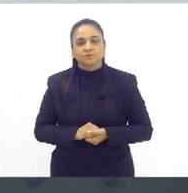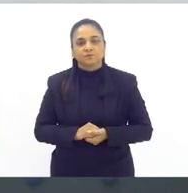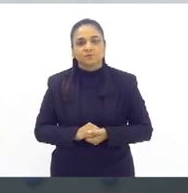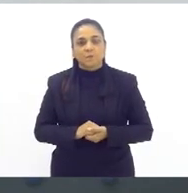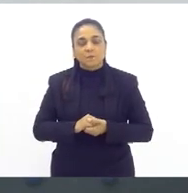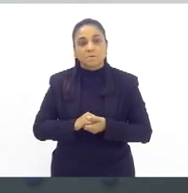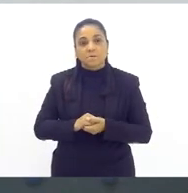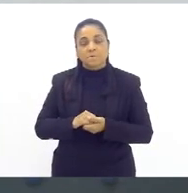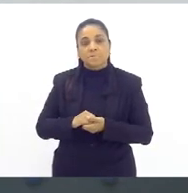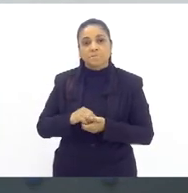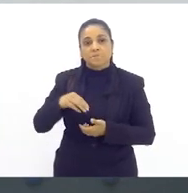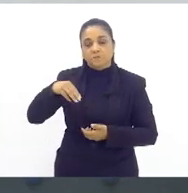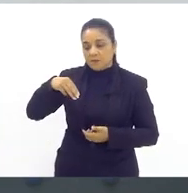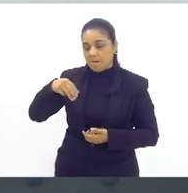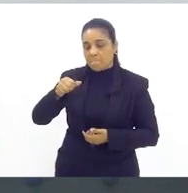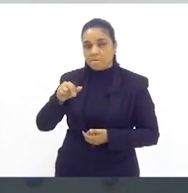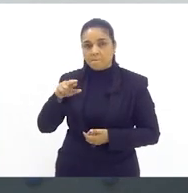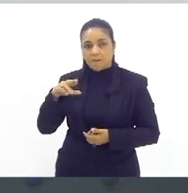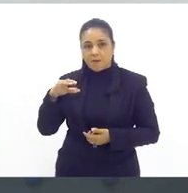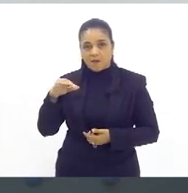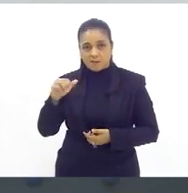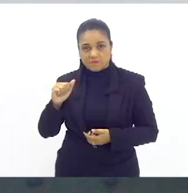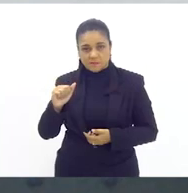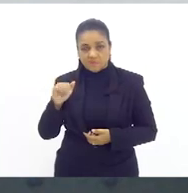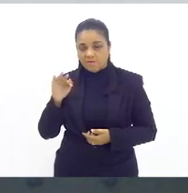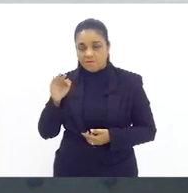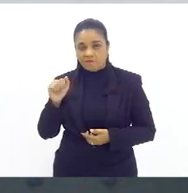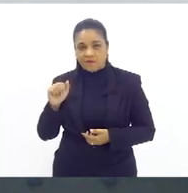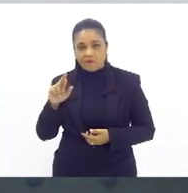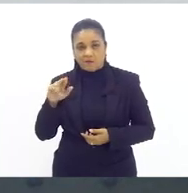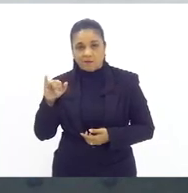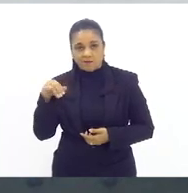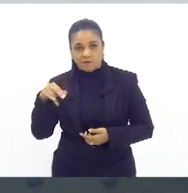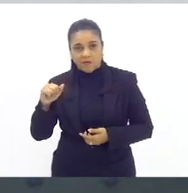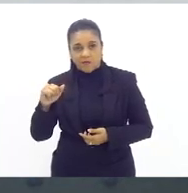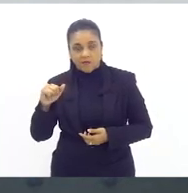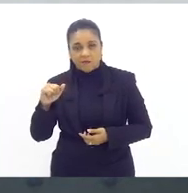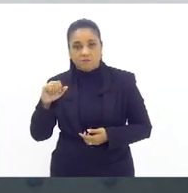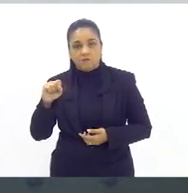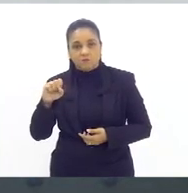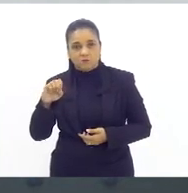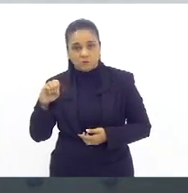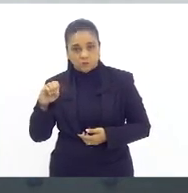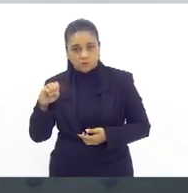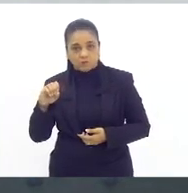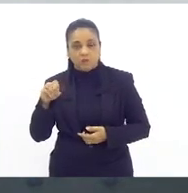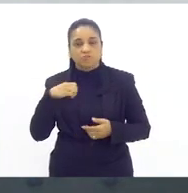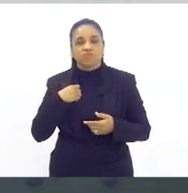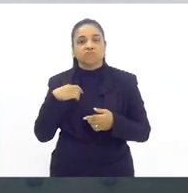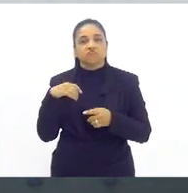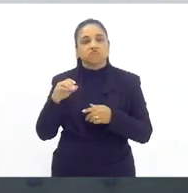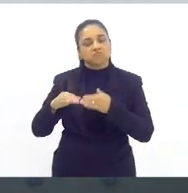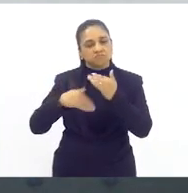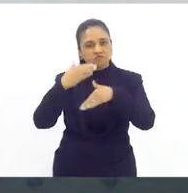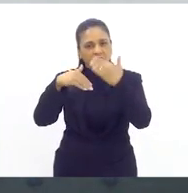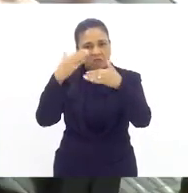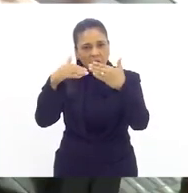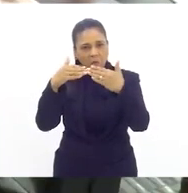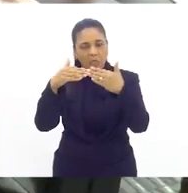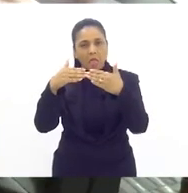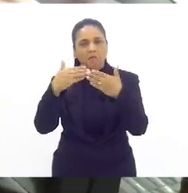a Márcia farinazzo que a diretora de desenvolvimento de Educação Básica e técnica